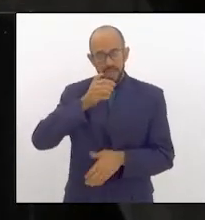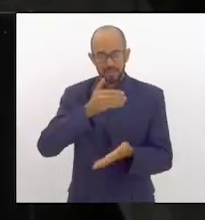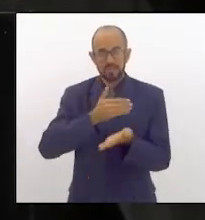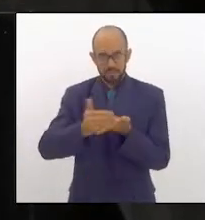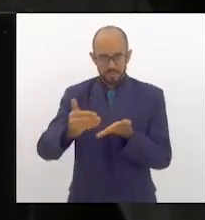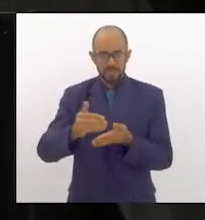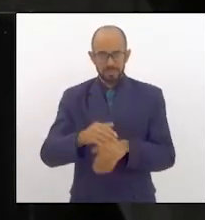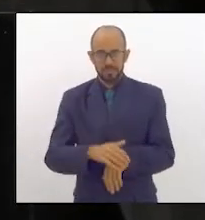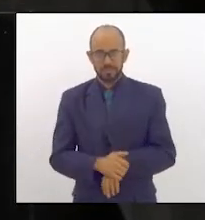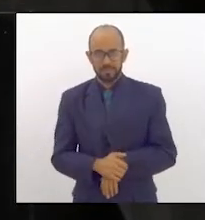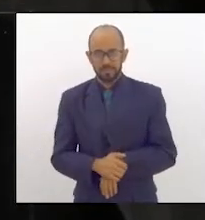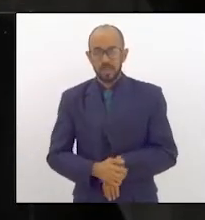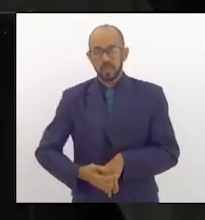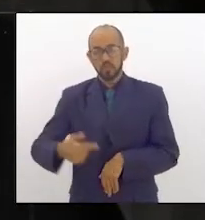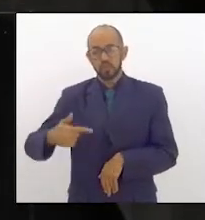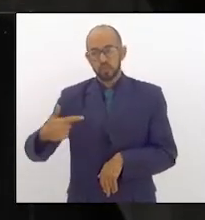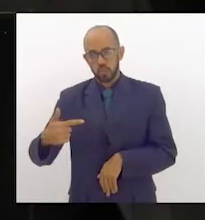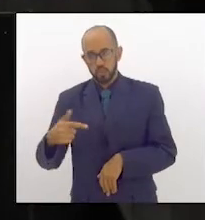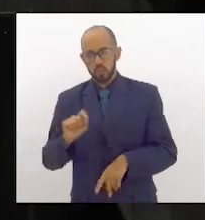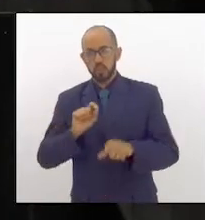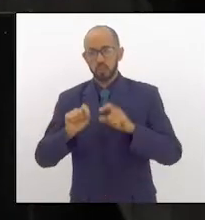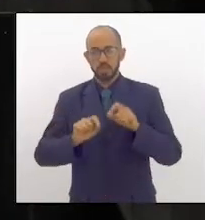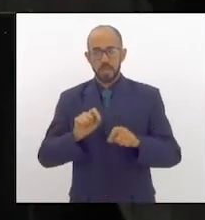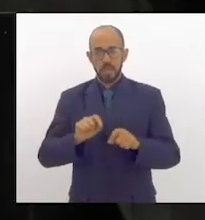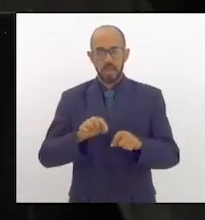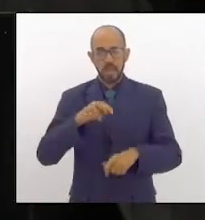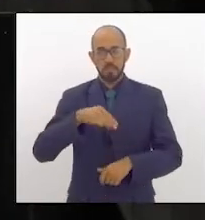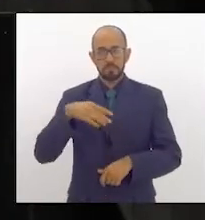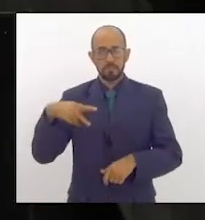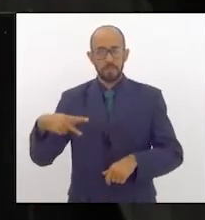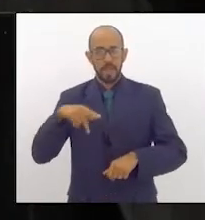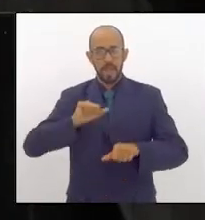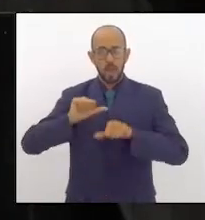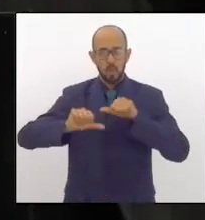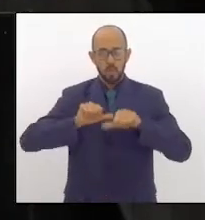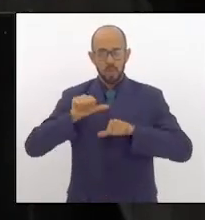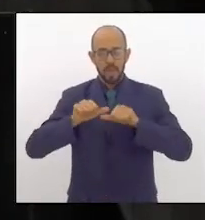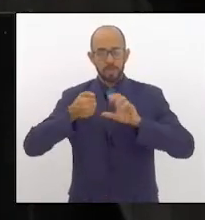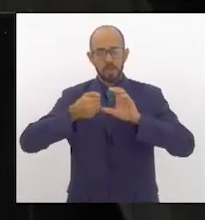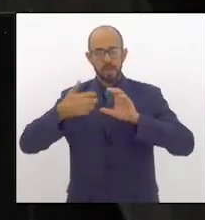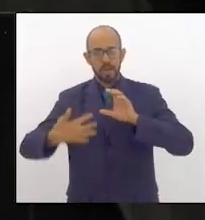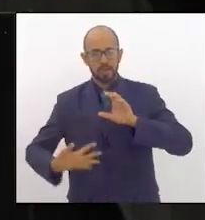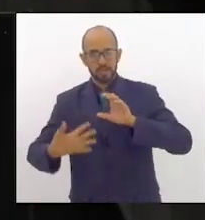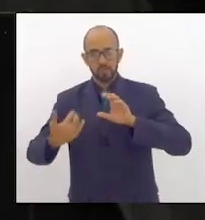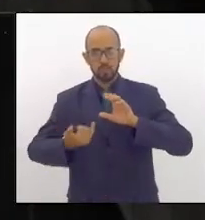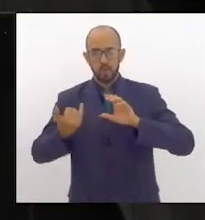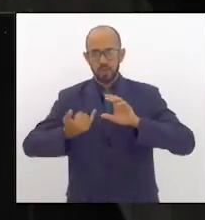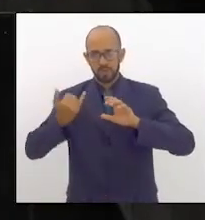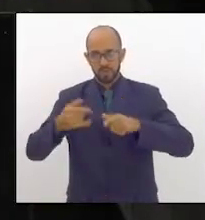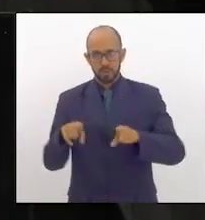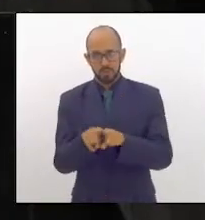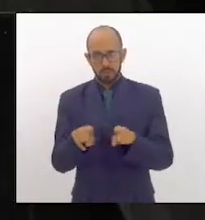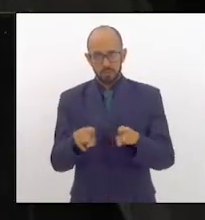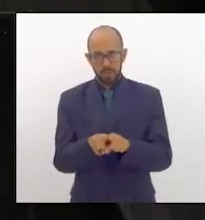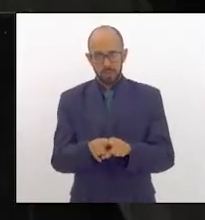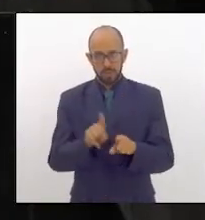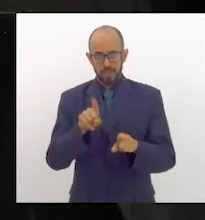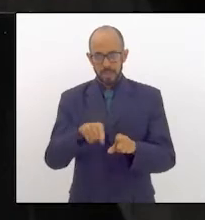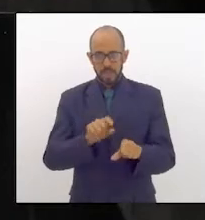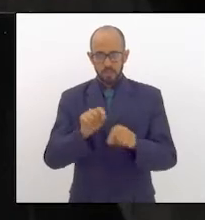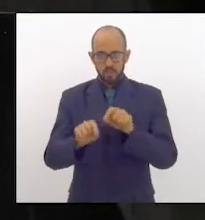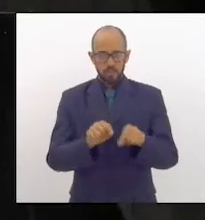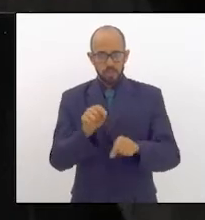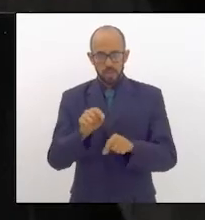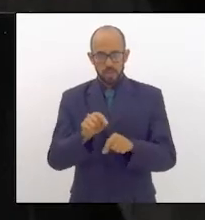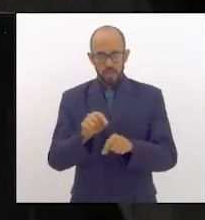no programa segundo a medida provisória altera uma característica fundamental que é a cara digamos assim o